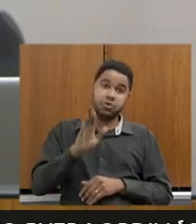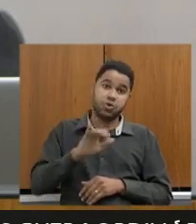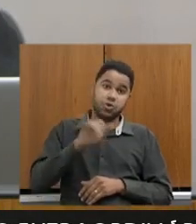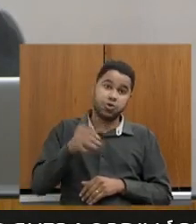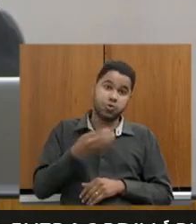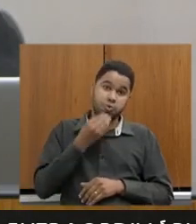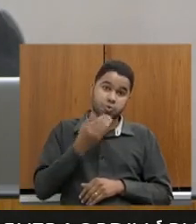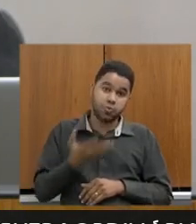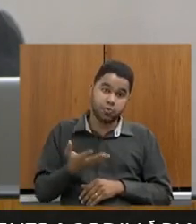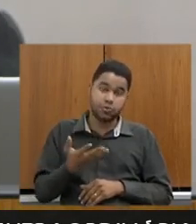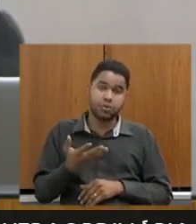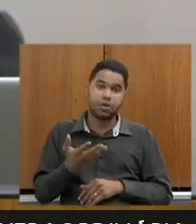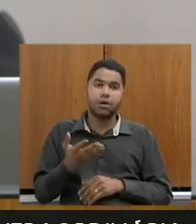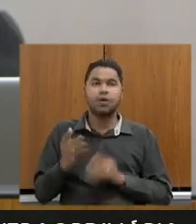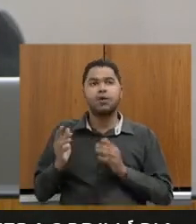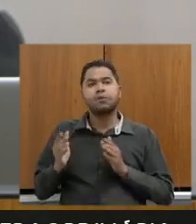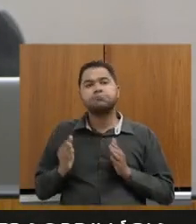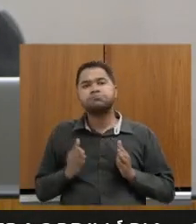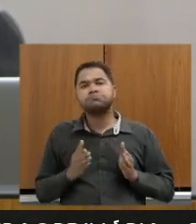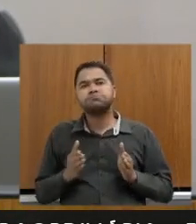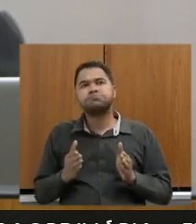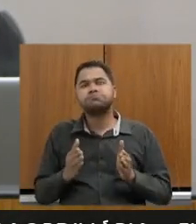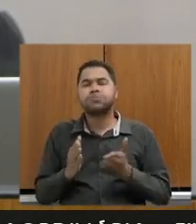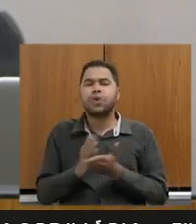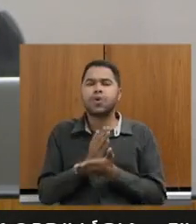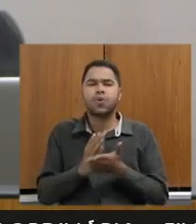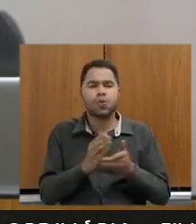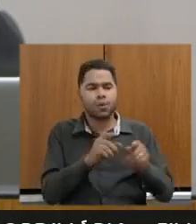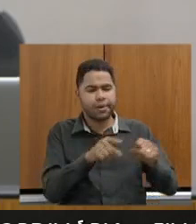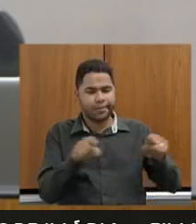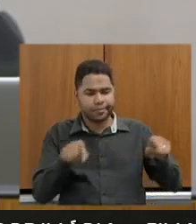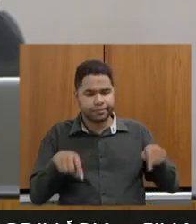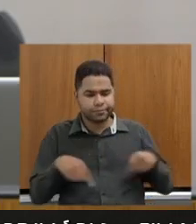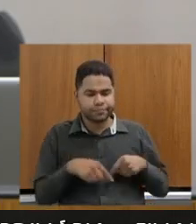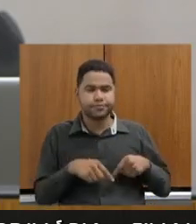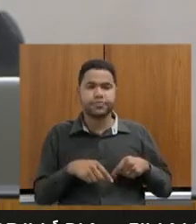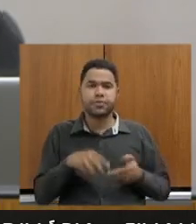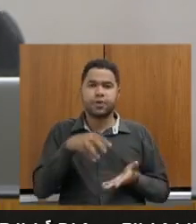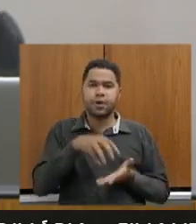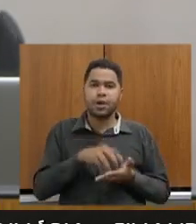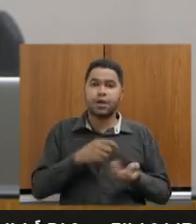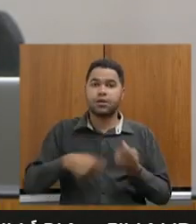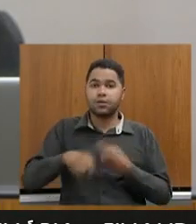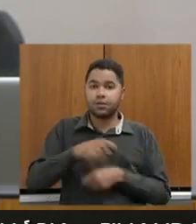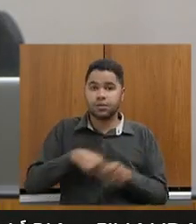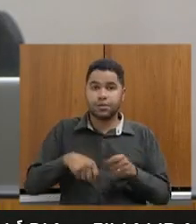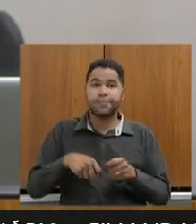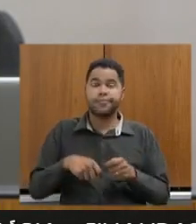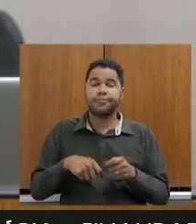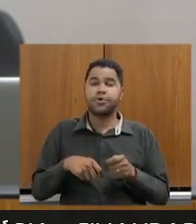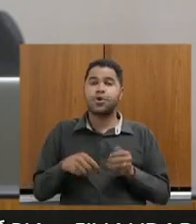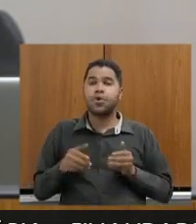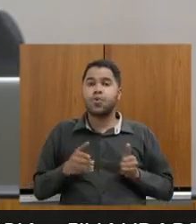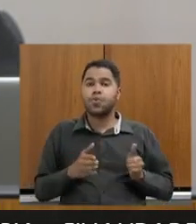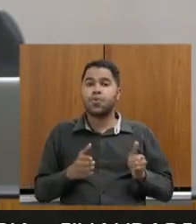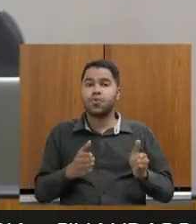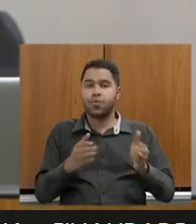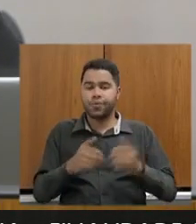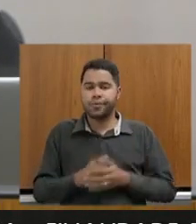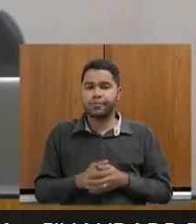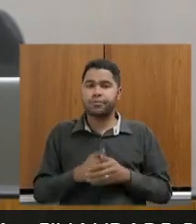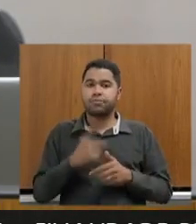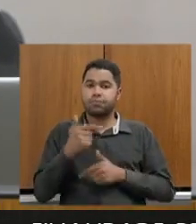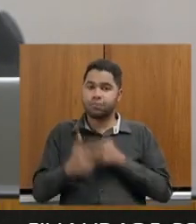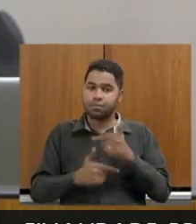oportunidade e eu percorri algumas salas onde o setor administrativo servidores inativos percorre